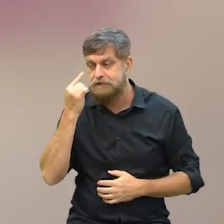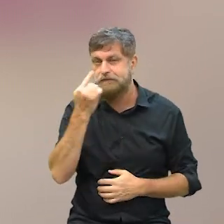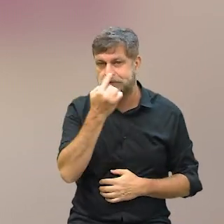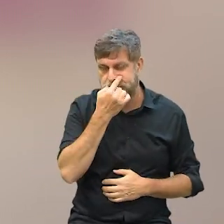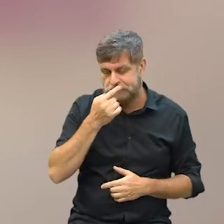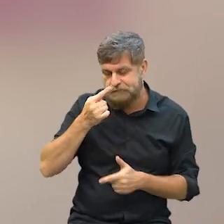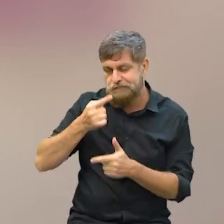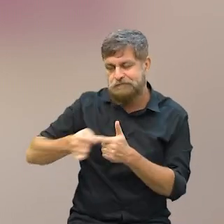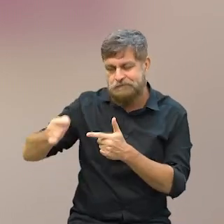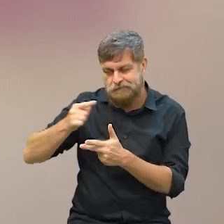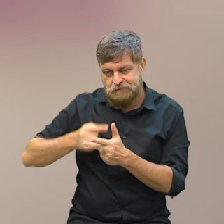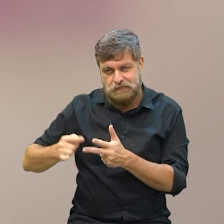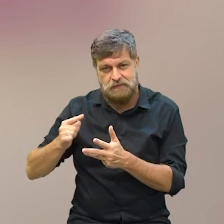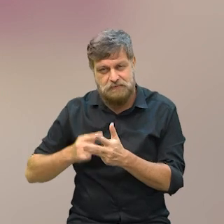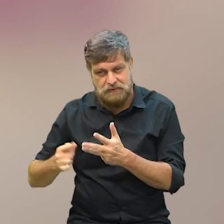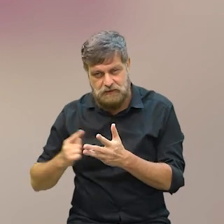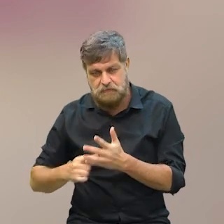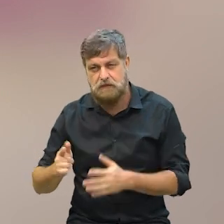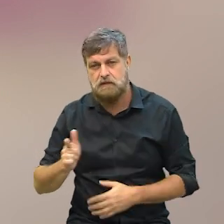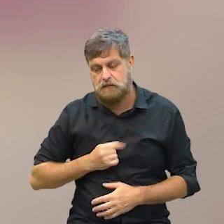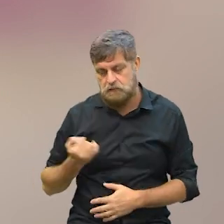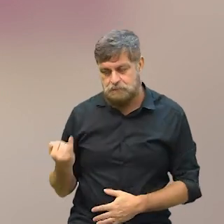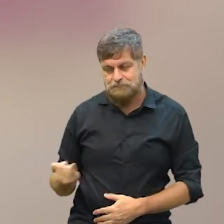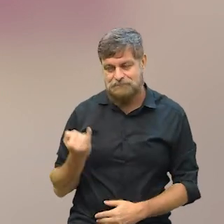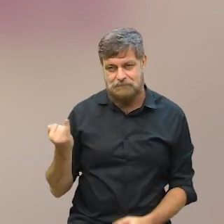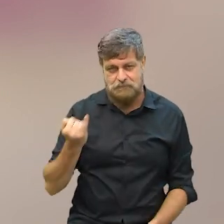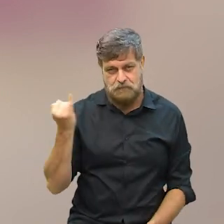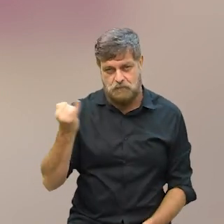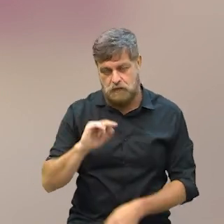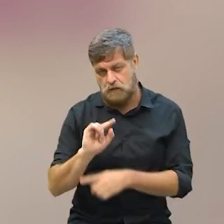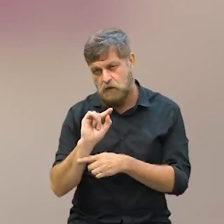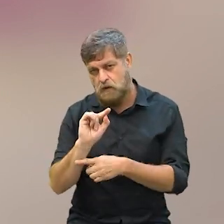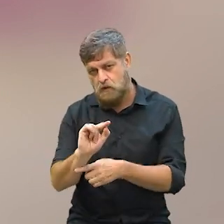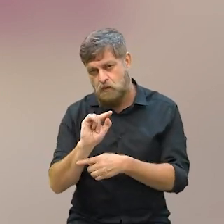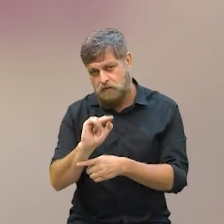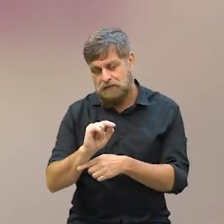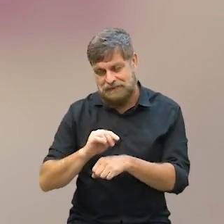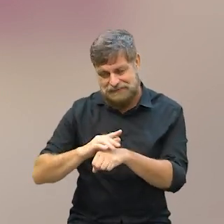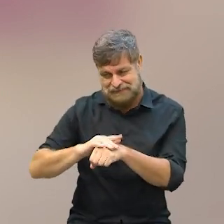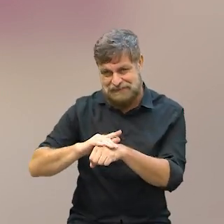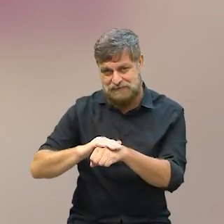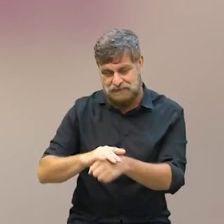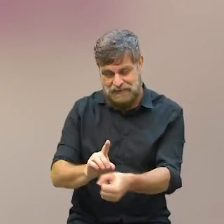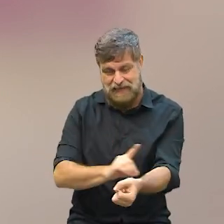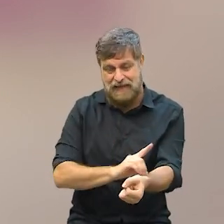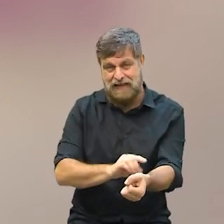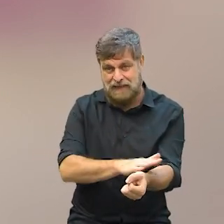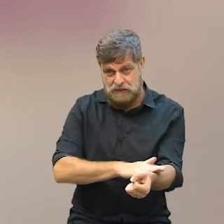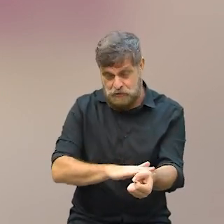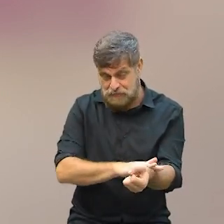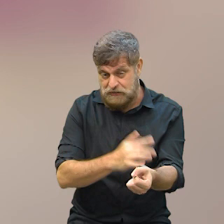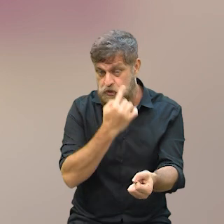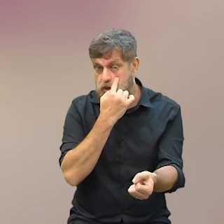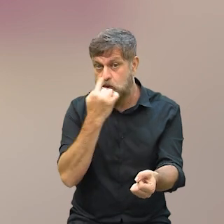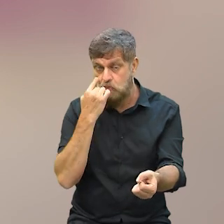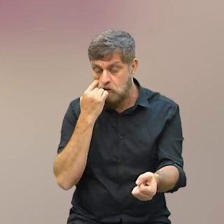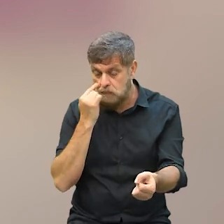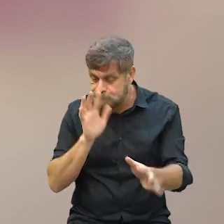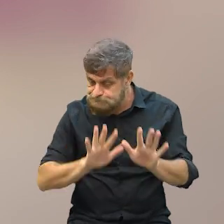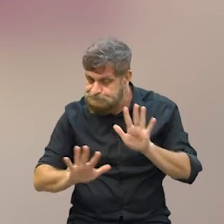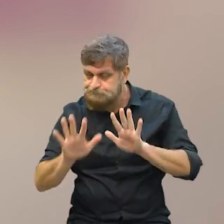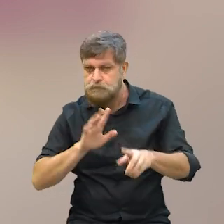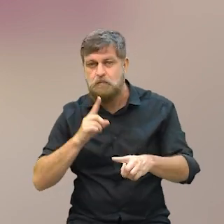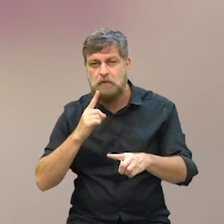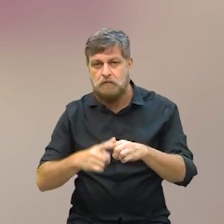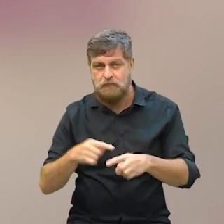ocular, né? E é bastante importante essa doença em relação ao olho, né? Por quê?